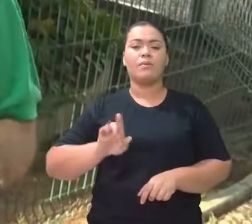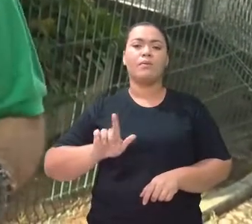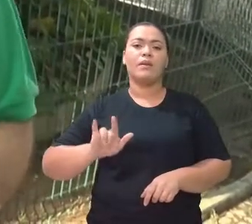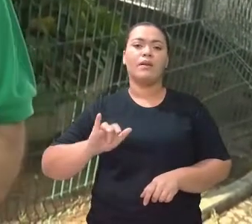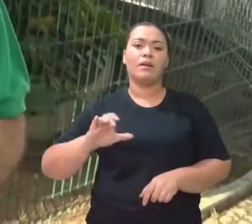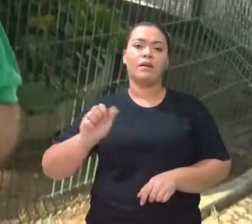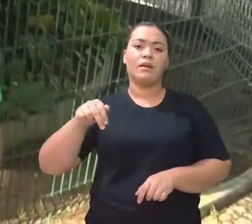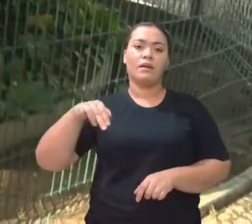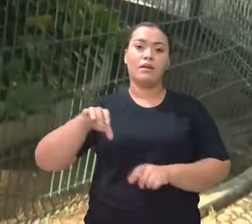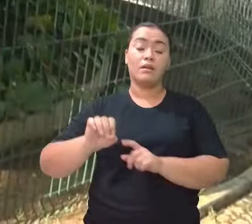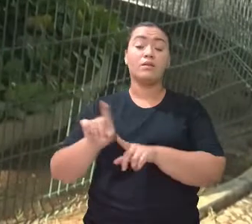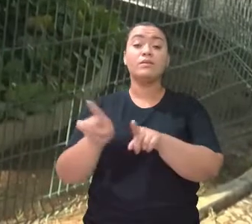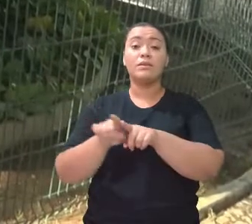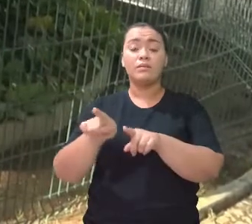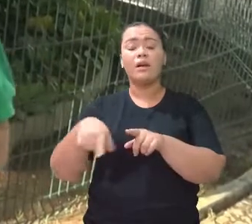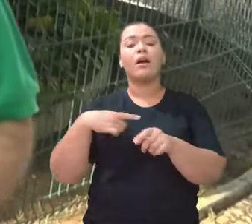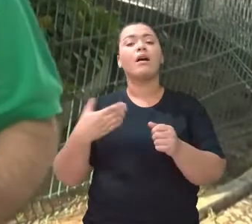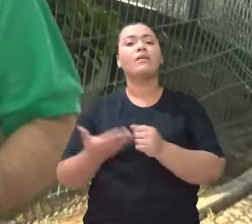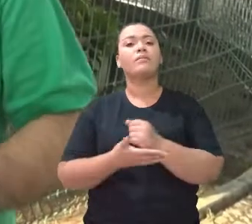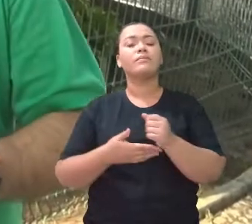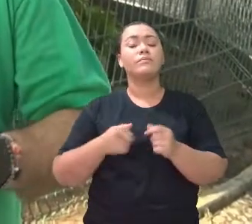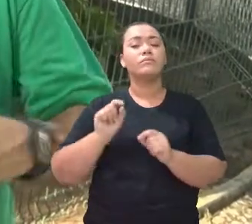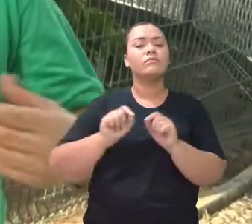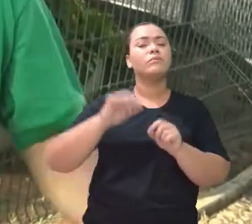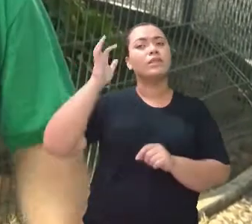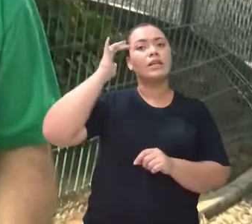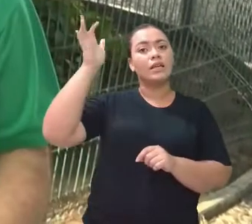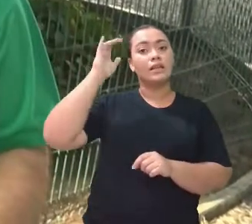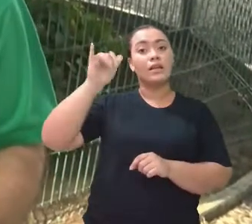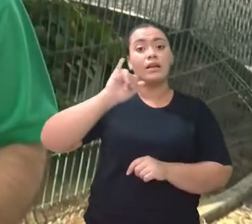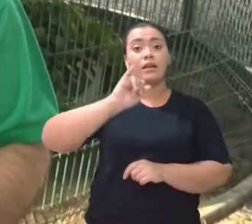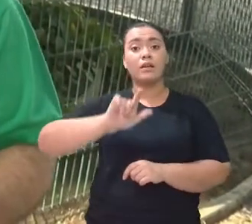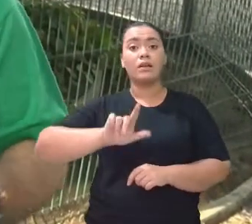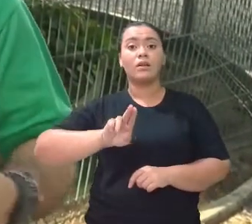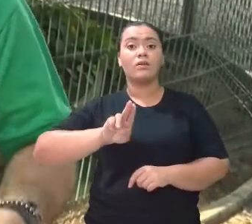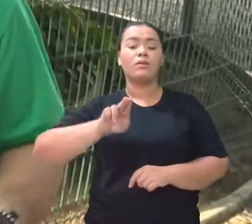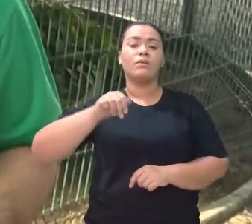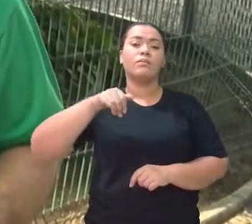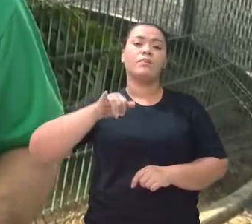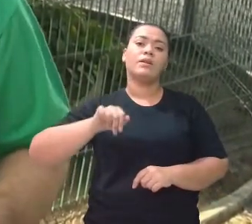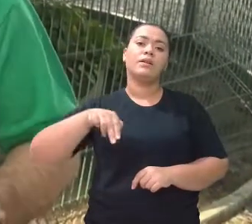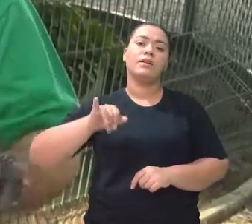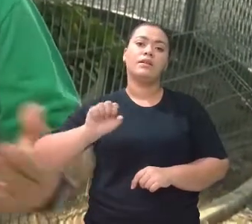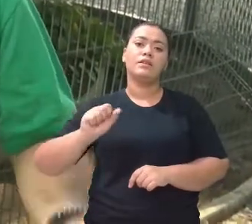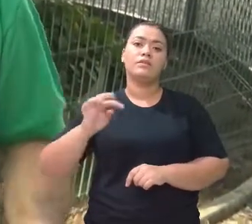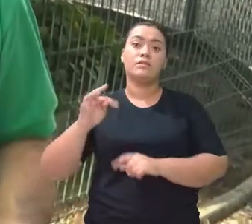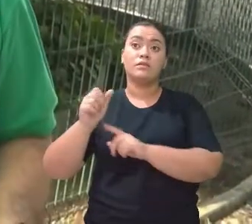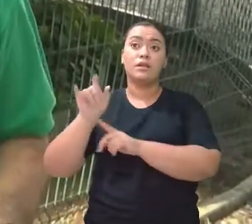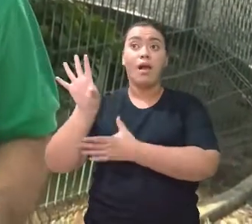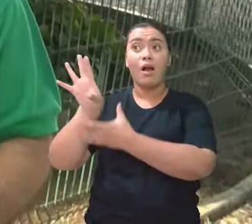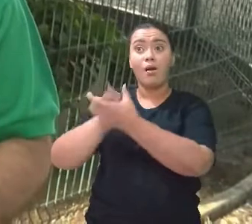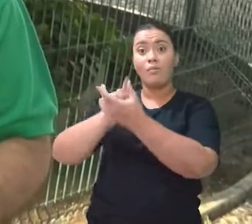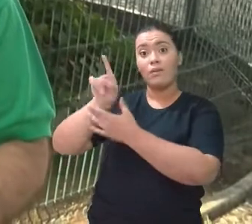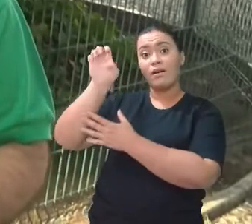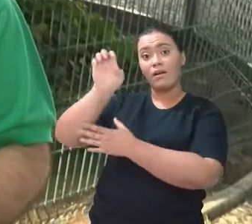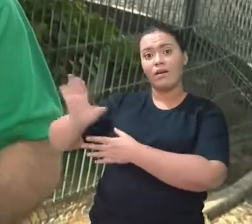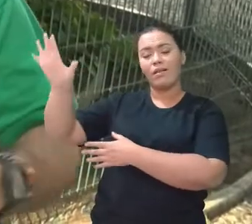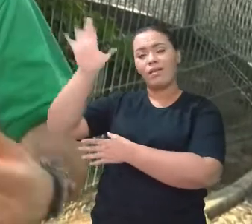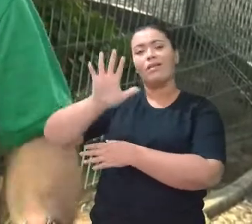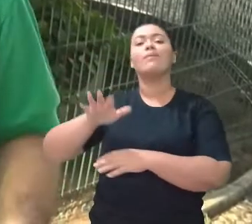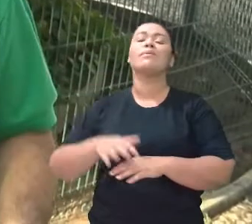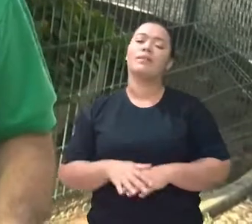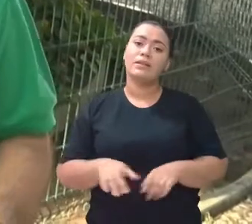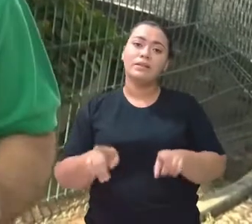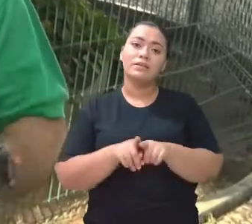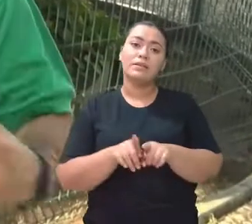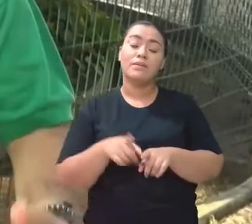republicano baseado em ideias iluministas, né, que eram trazidas de lá da Europa, como por exemplo a divisão, né,